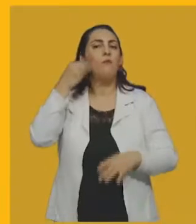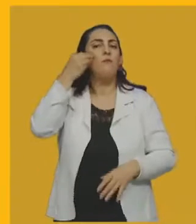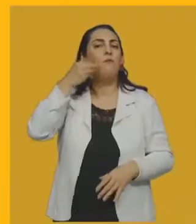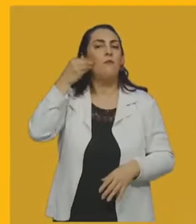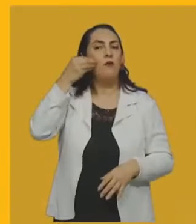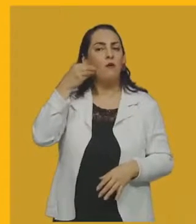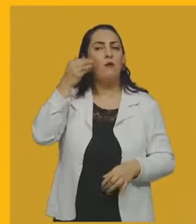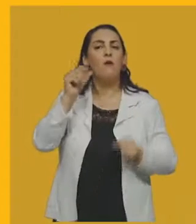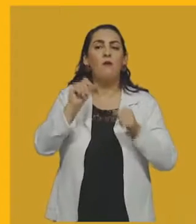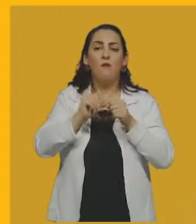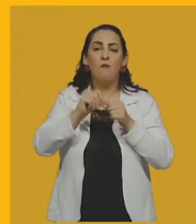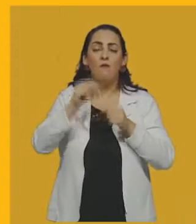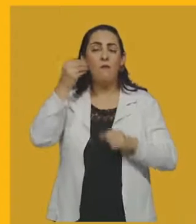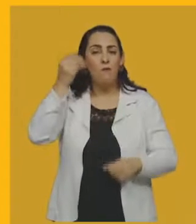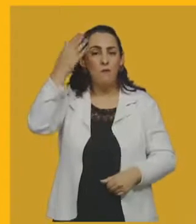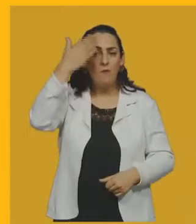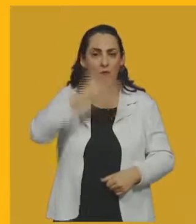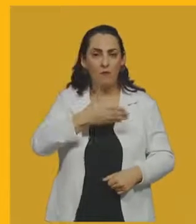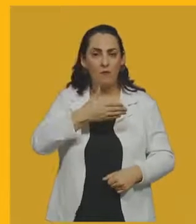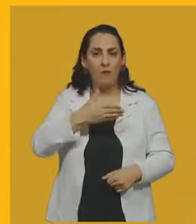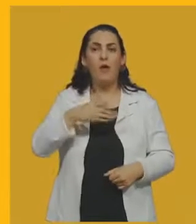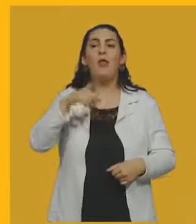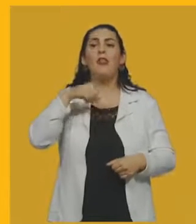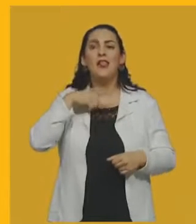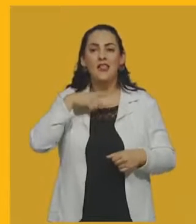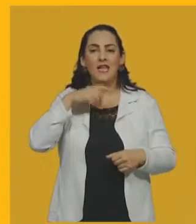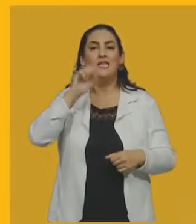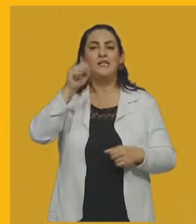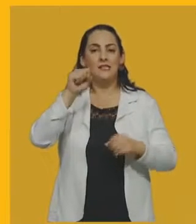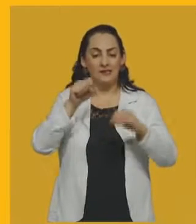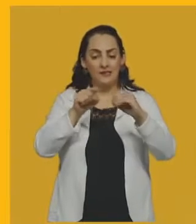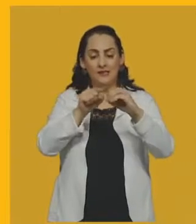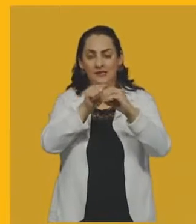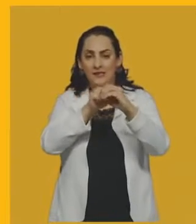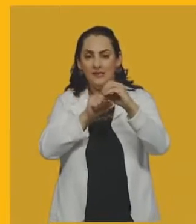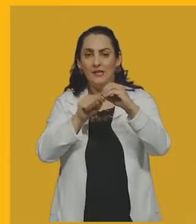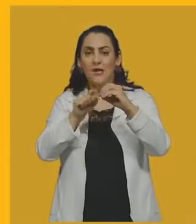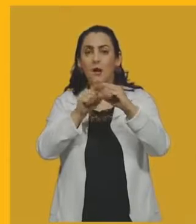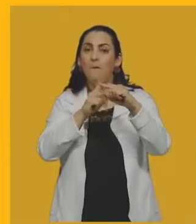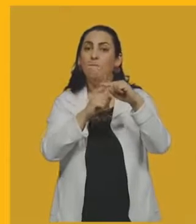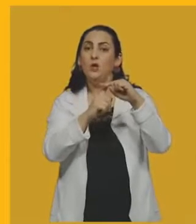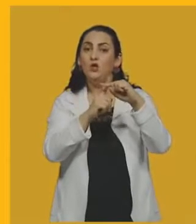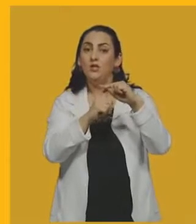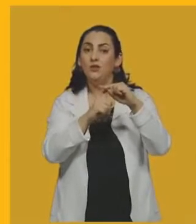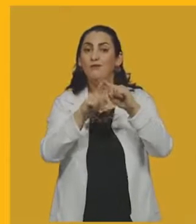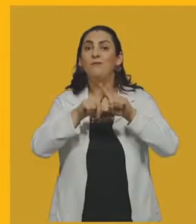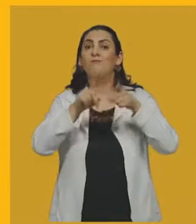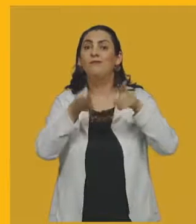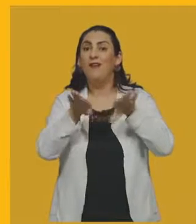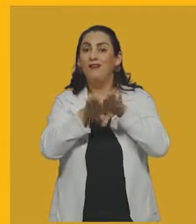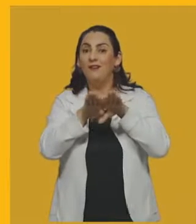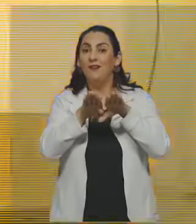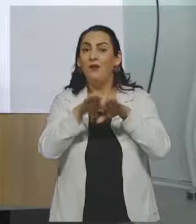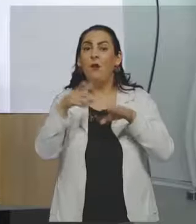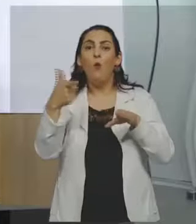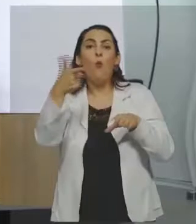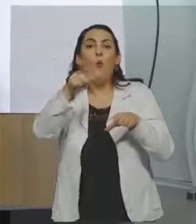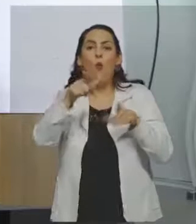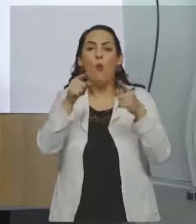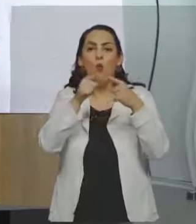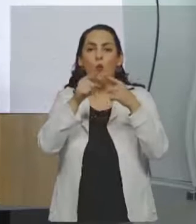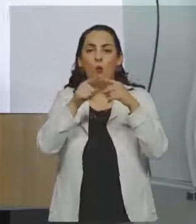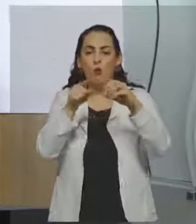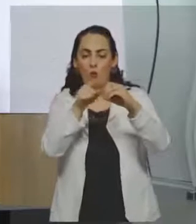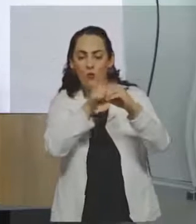conseguiu comprovar que, além da parte positiva presente no núcleo, existia uma terceira subpartícula chamada nêutron, que era